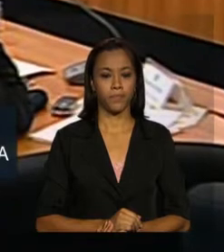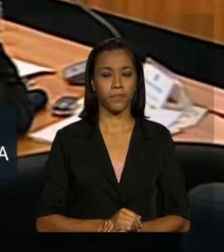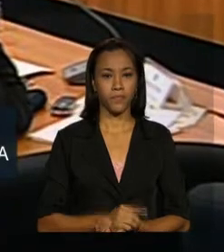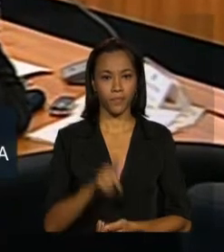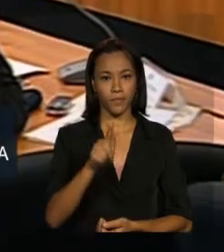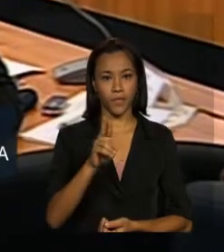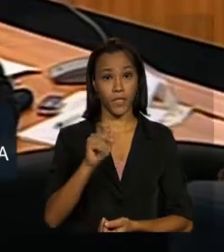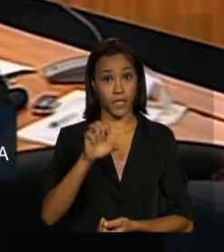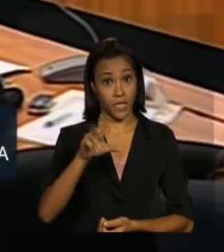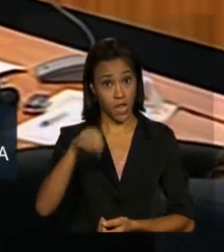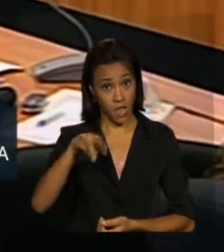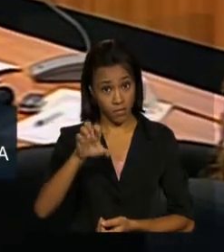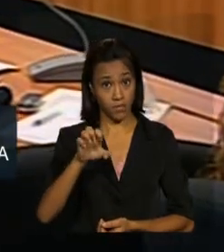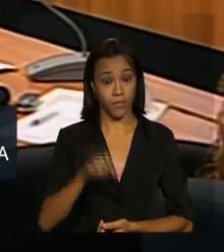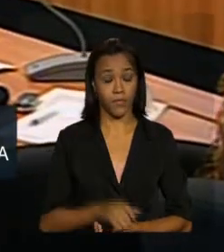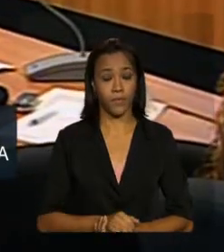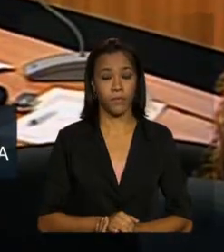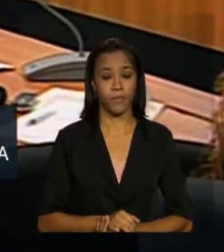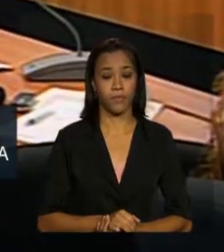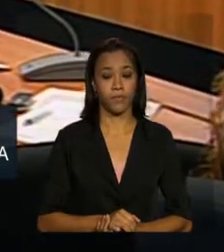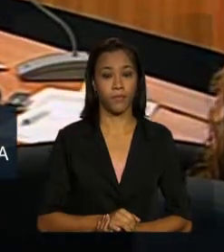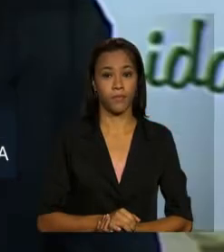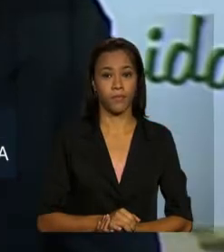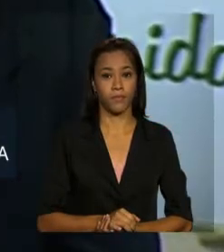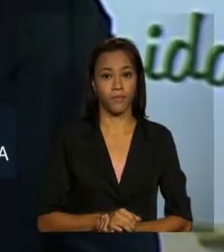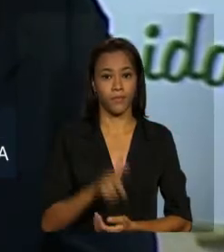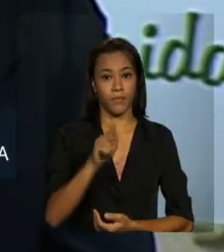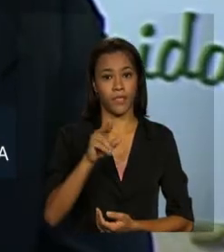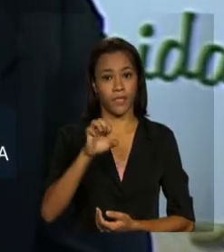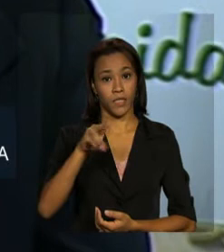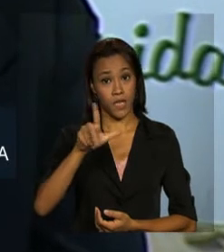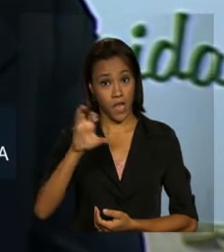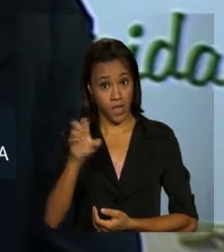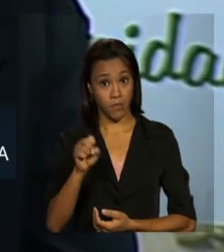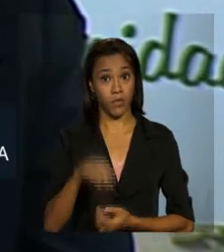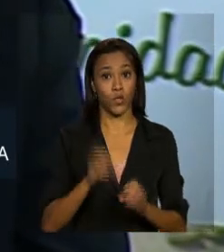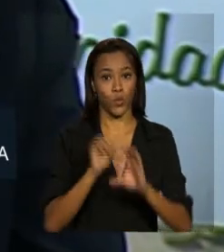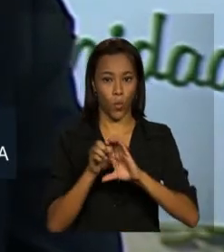Guilherme do... Mas não está funcionando. Tá? Guilherme, Jornais Extra, O Globo.